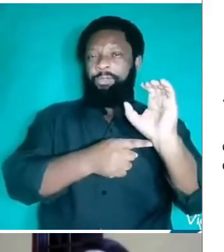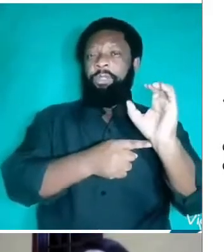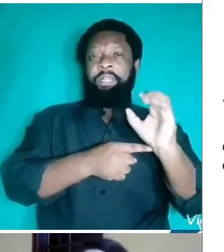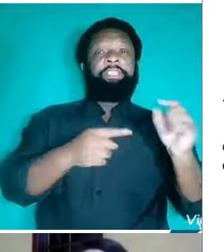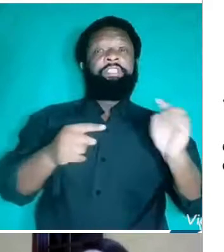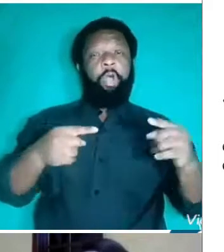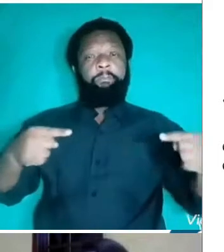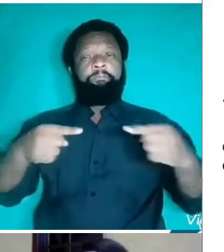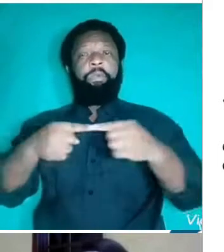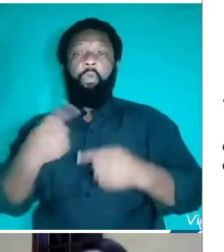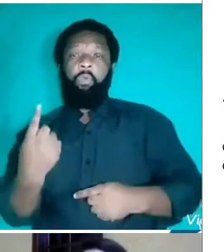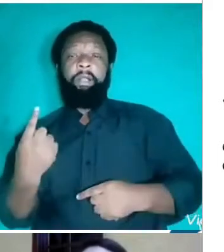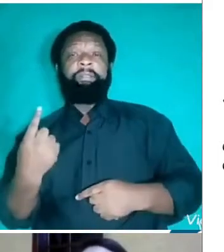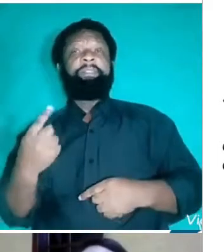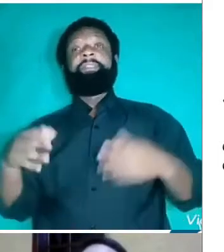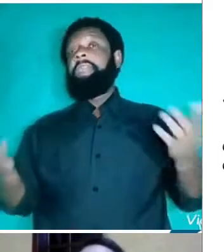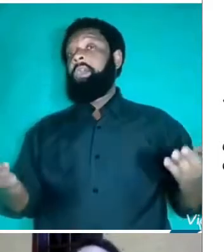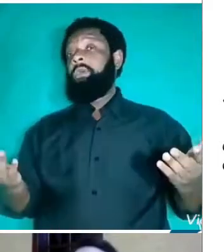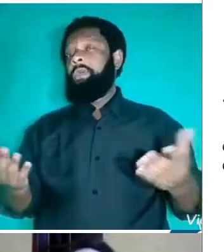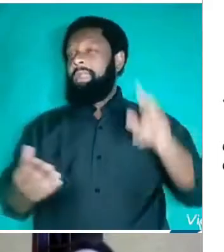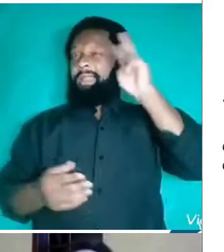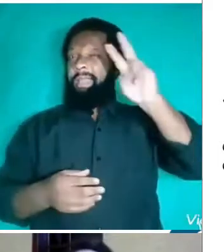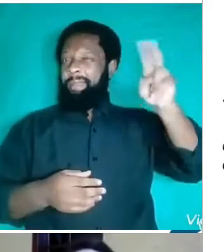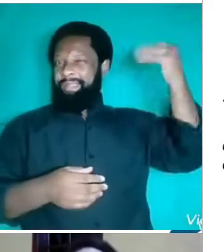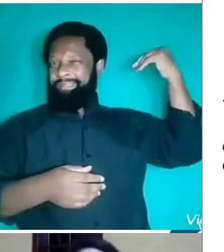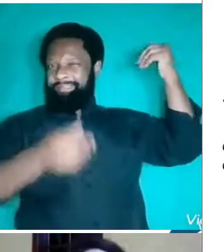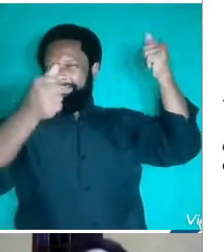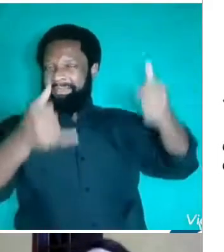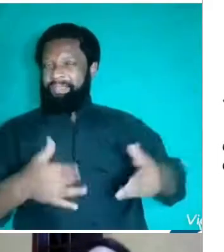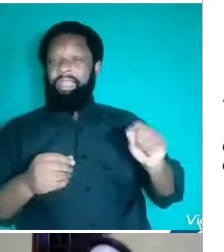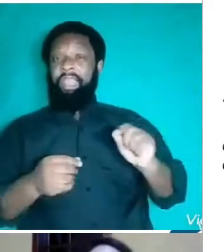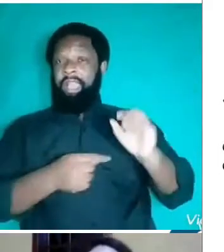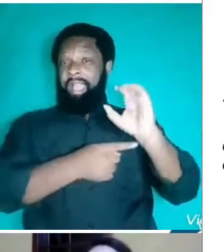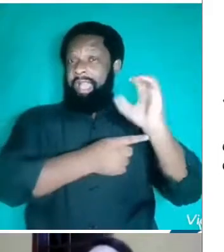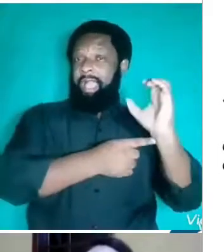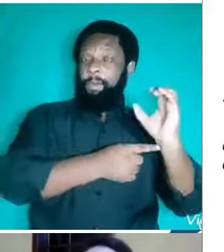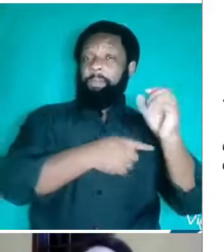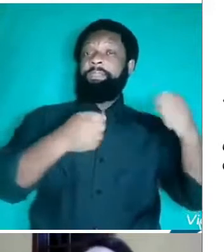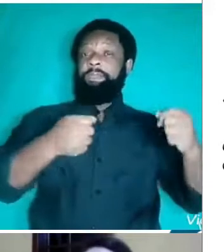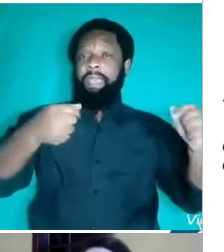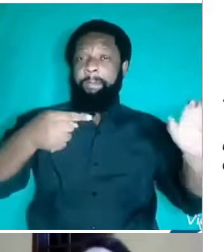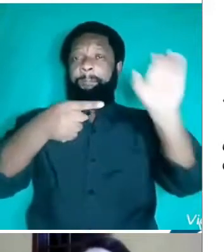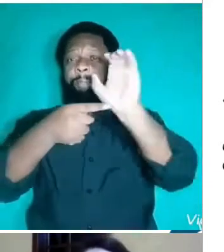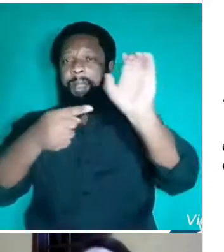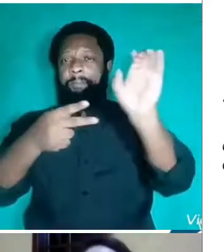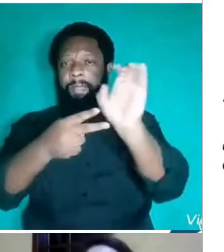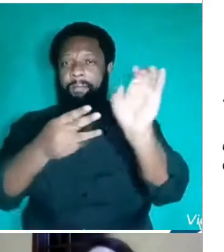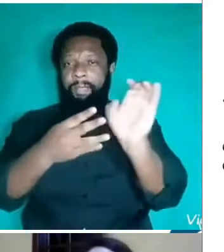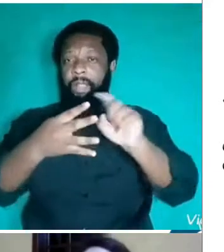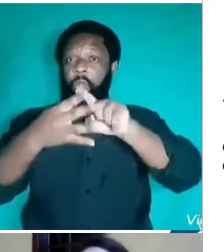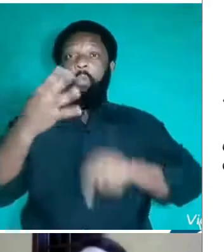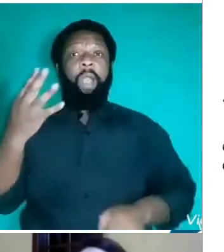fazendo apenas uma ligação, não é isso? Então, lembra que eu falei lá na frente que o carbono ele faz 4 ligações